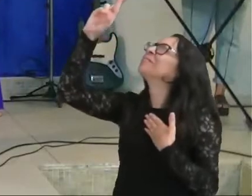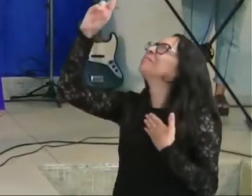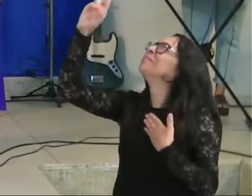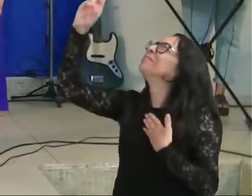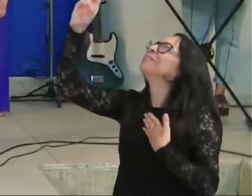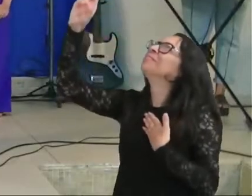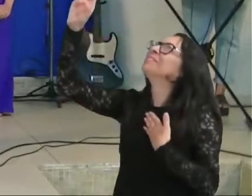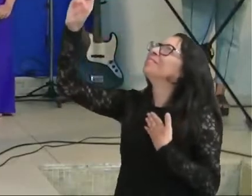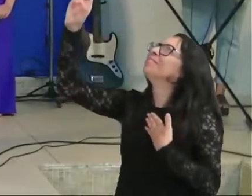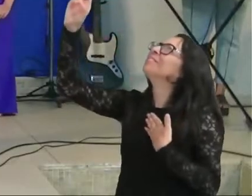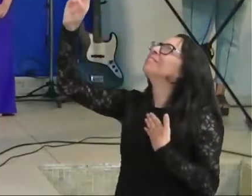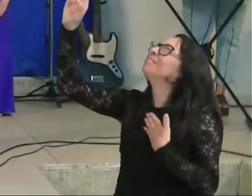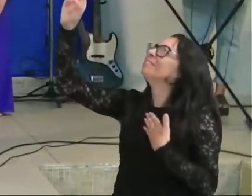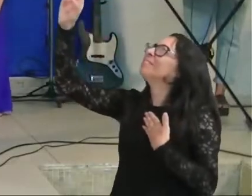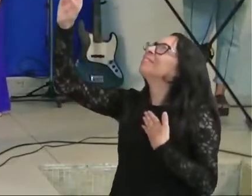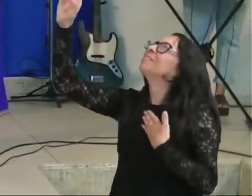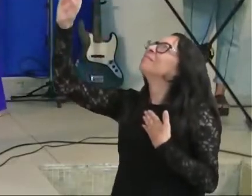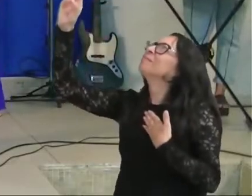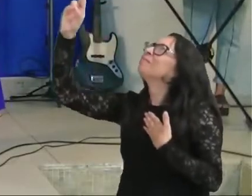agradeço,